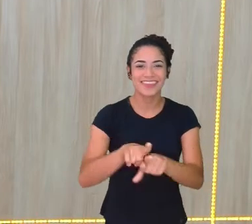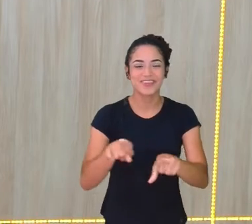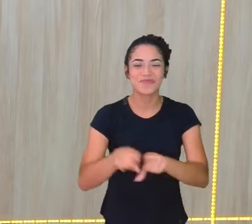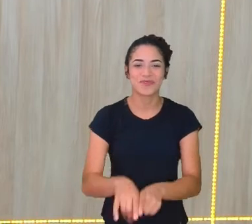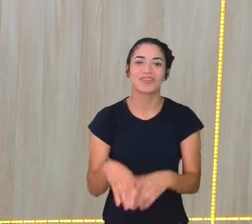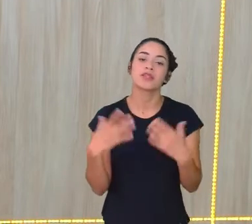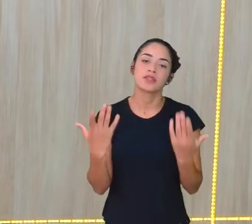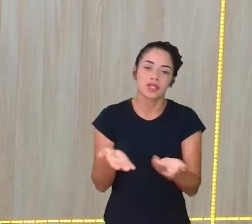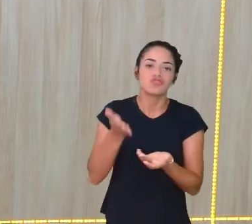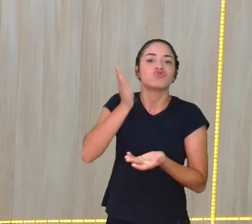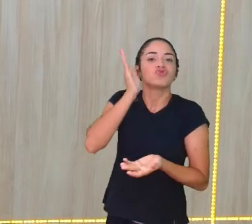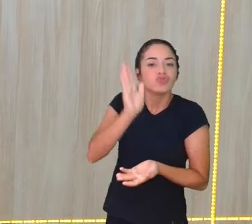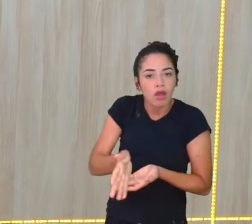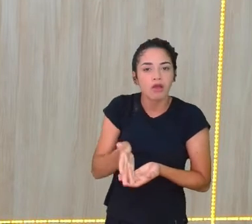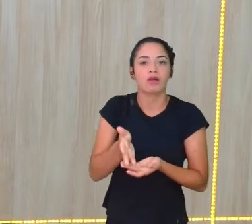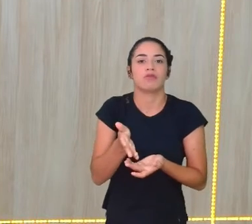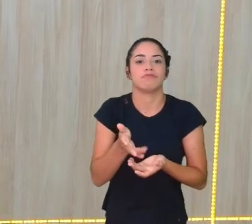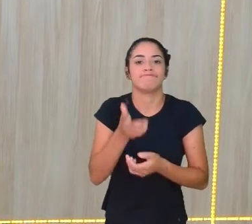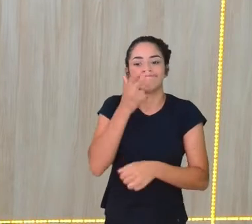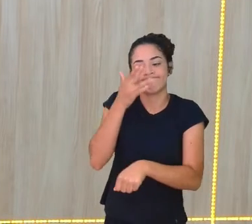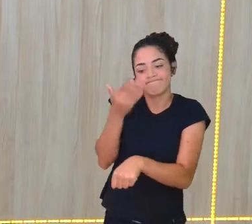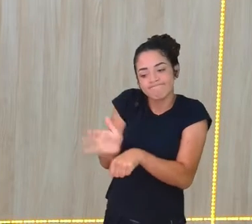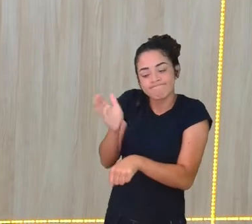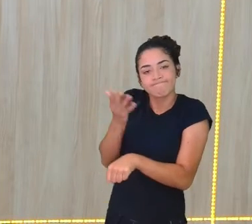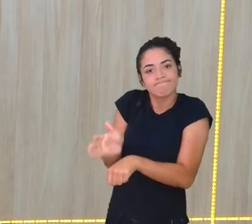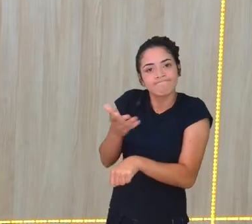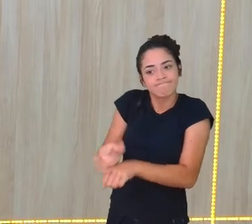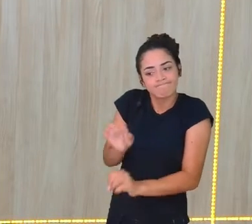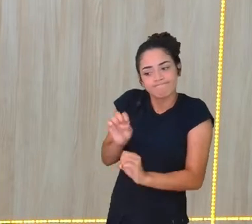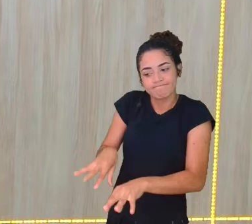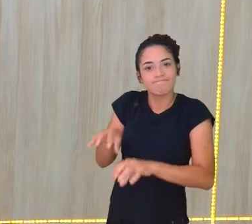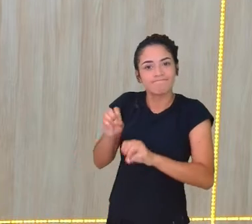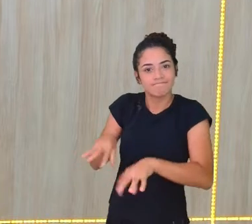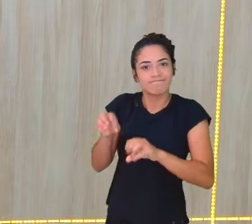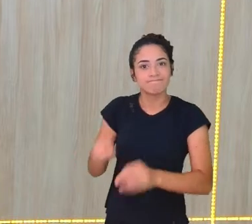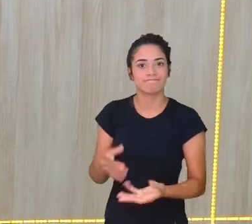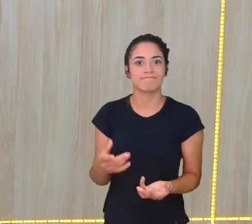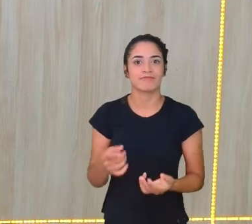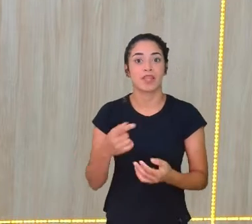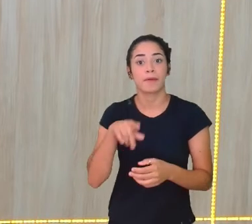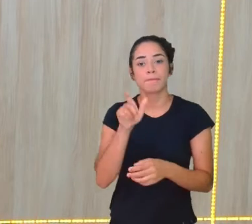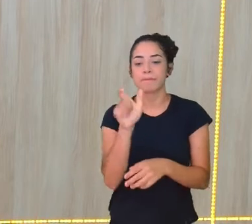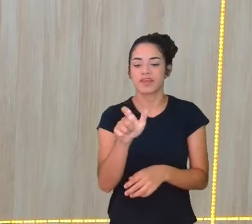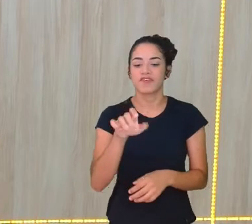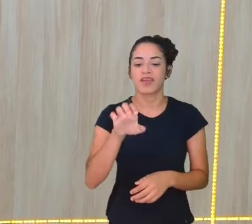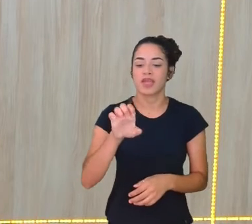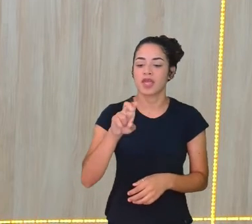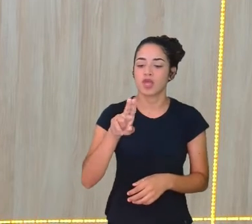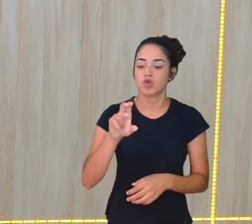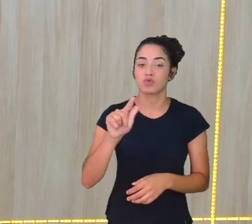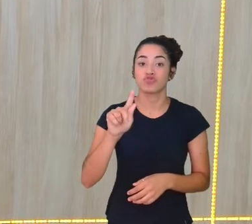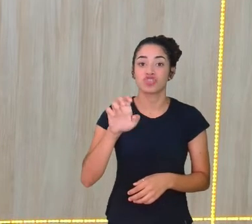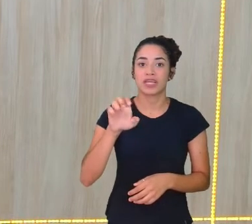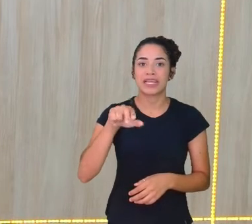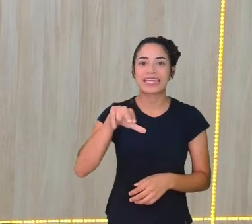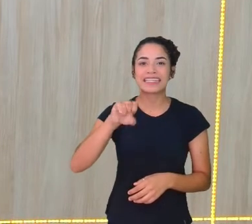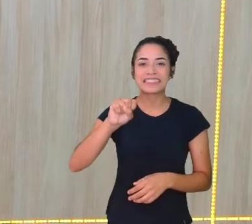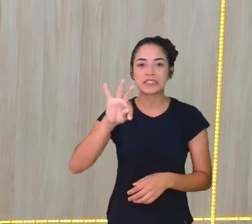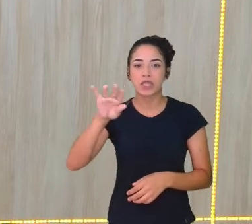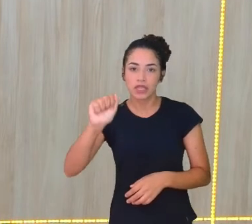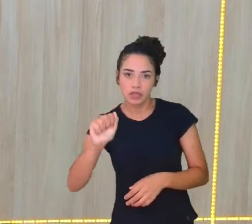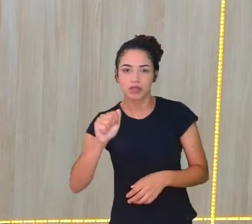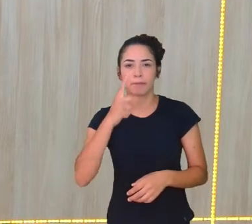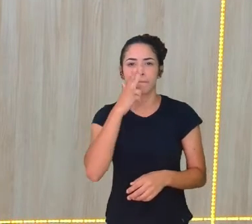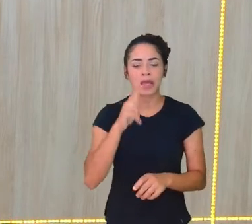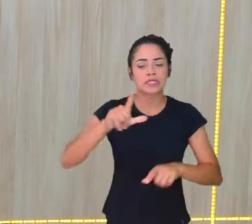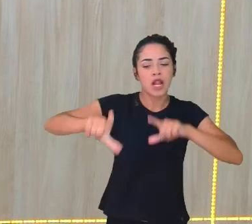já realizavam uma prática, né, que a gente vai considerar como eugenista, ou seja, uma seleção,